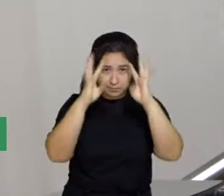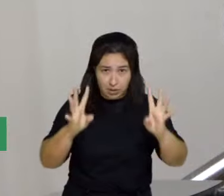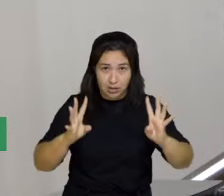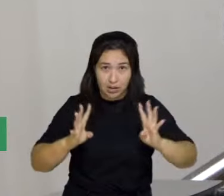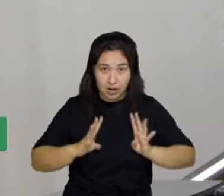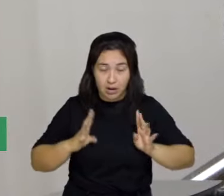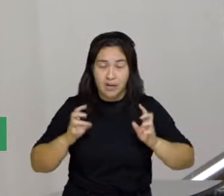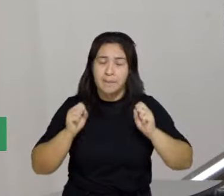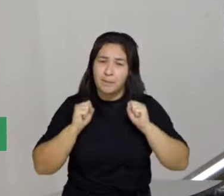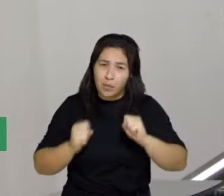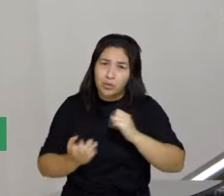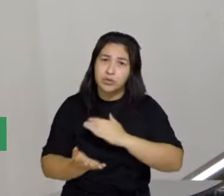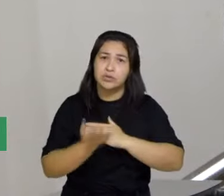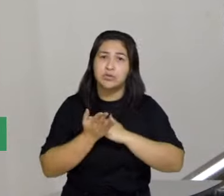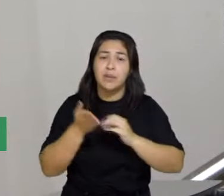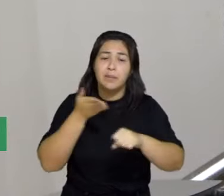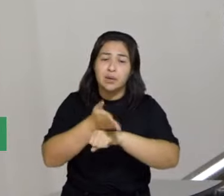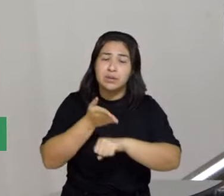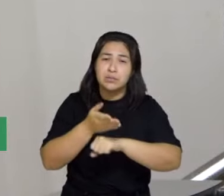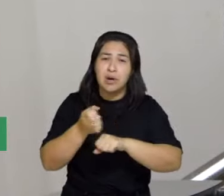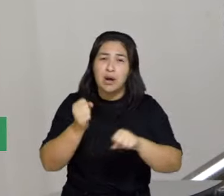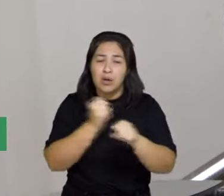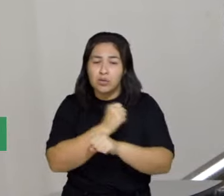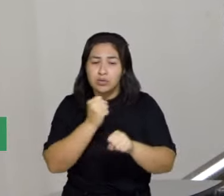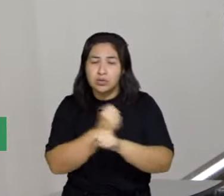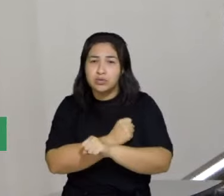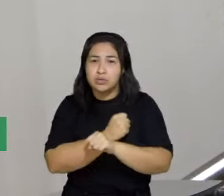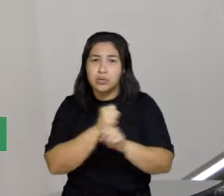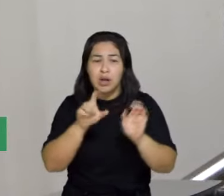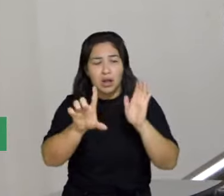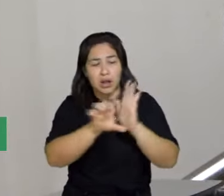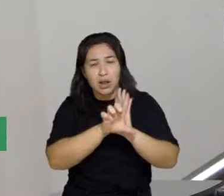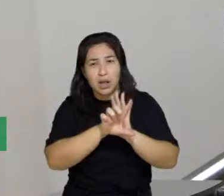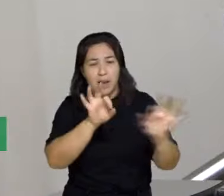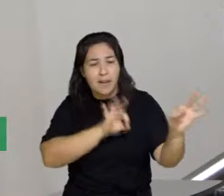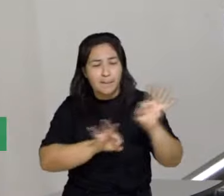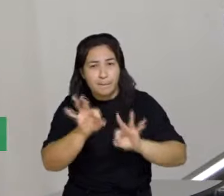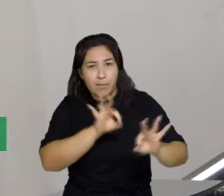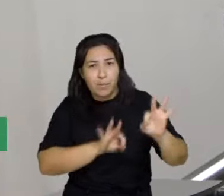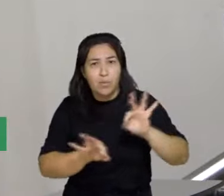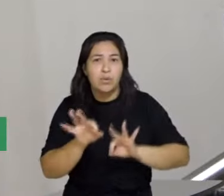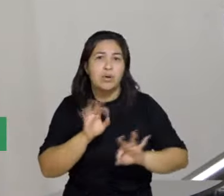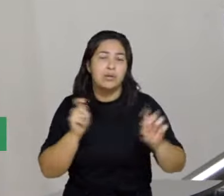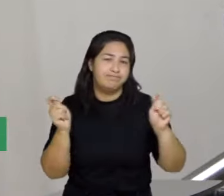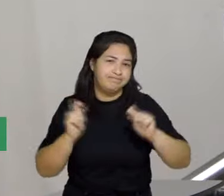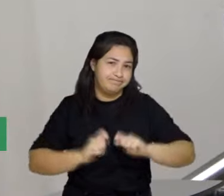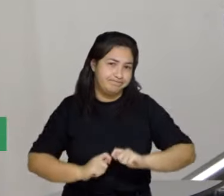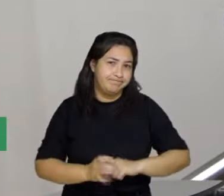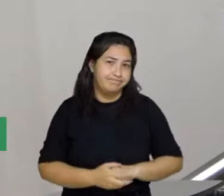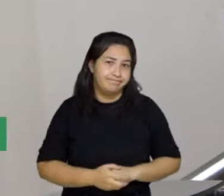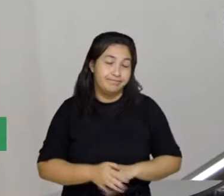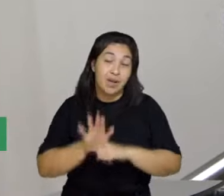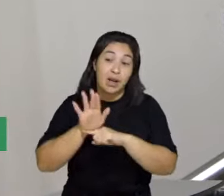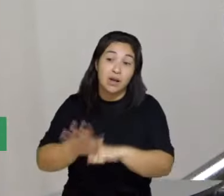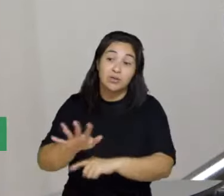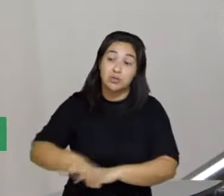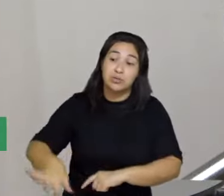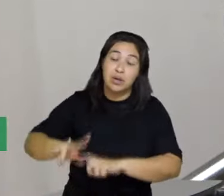da construção de um processo legislativo que, de fato, atenda ainda mais os anseios da